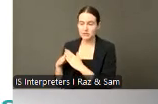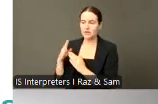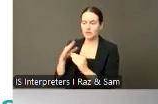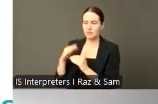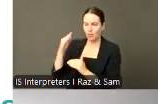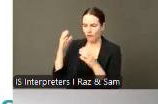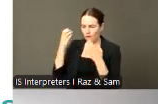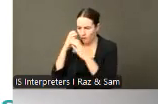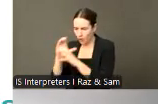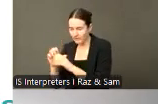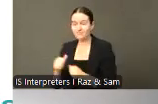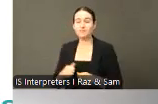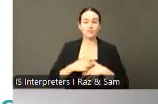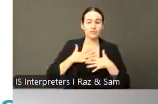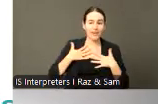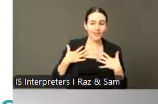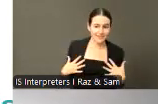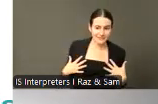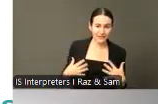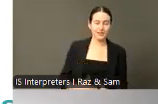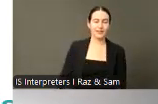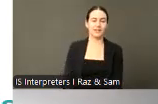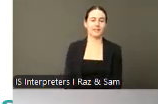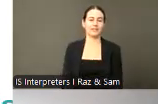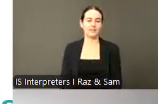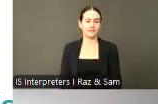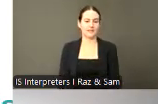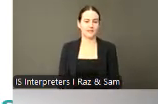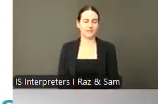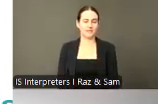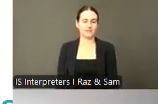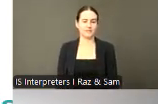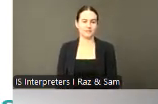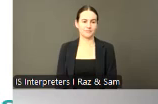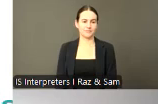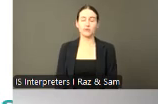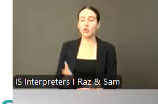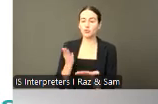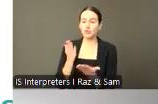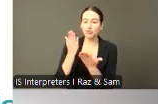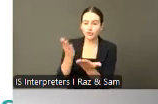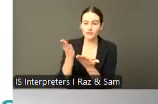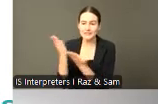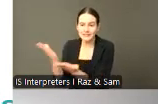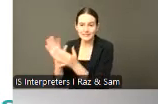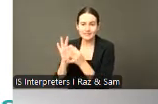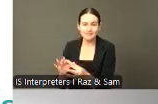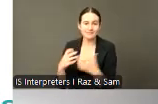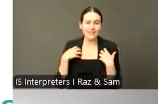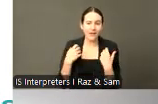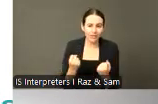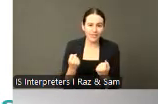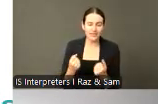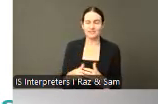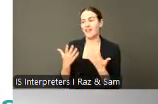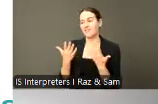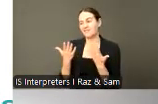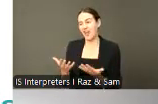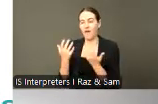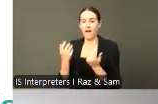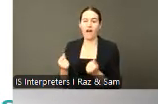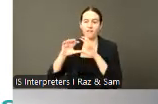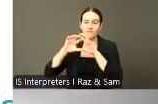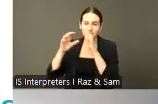gênero, tudo que tem a ver com a atenção primária dada à saúde, às mudanças climáticas, emergências,